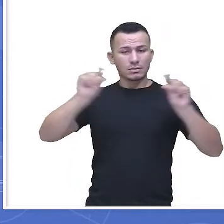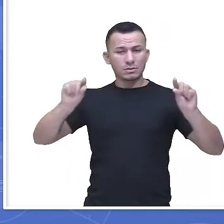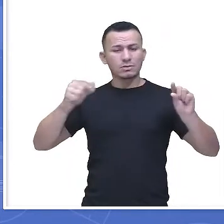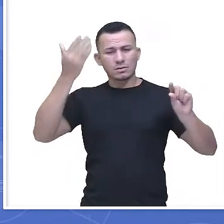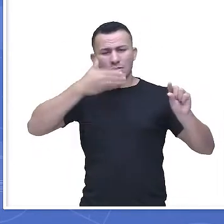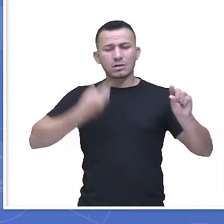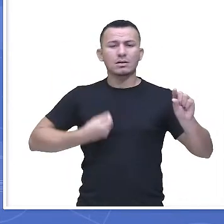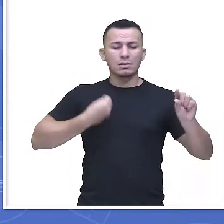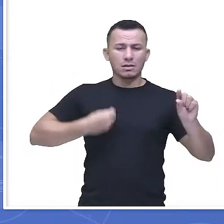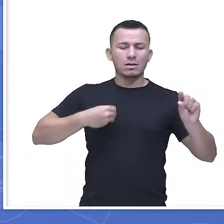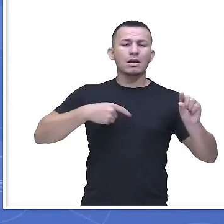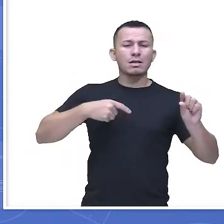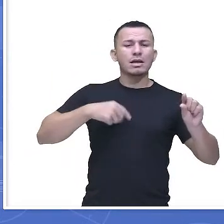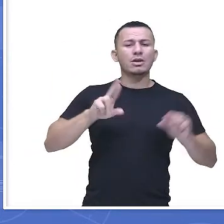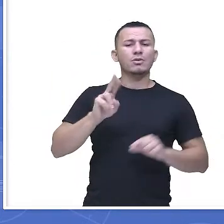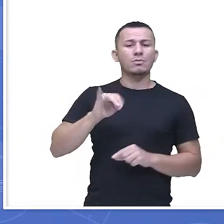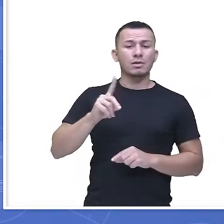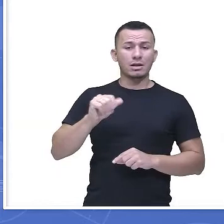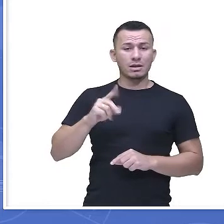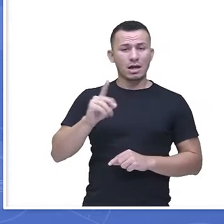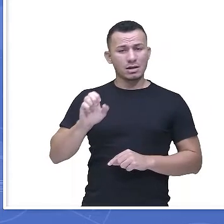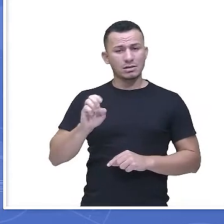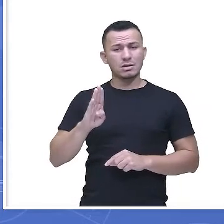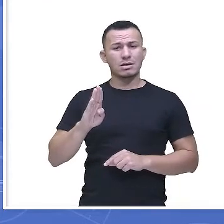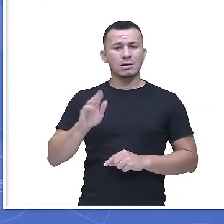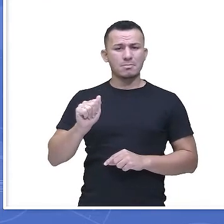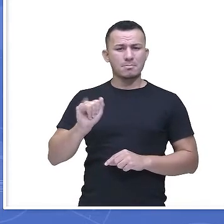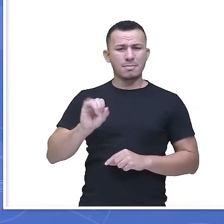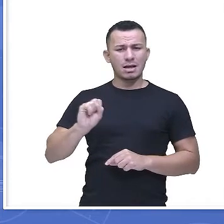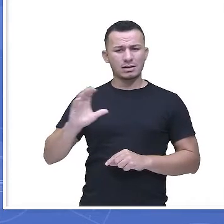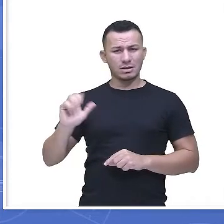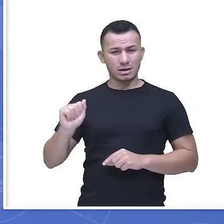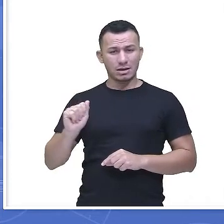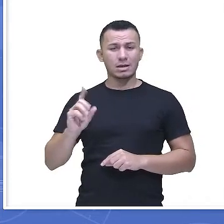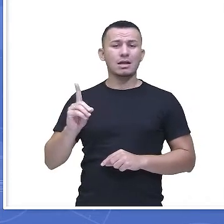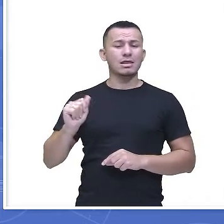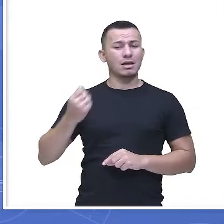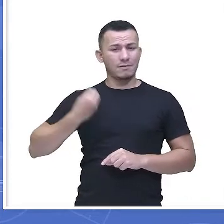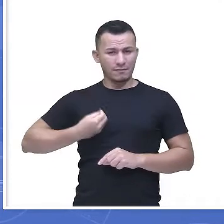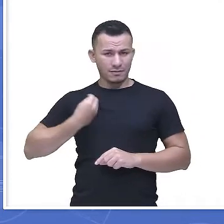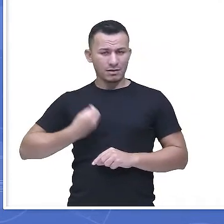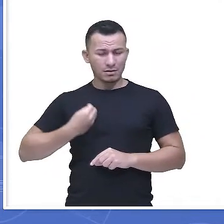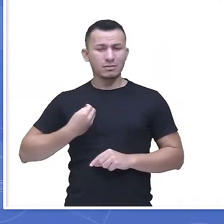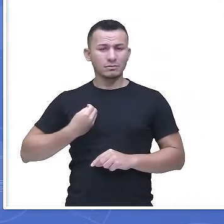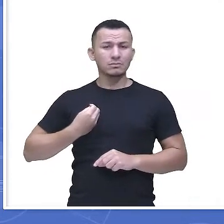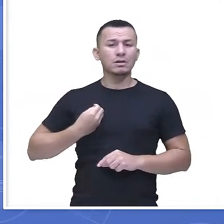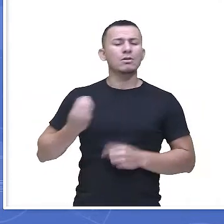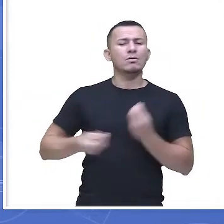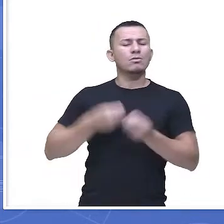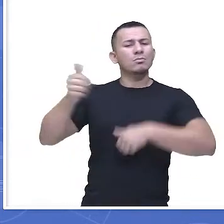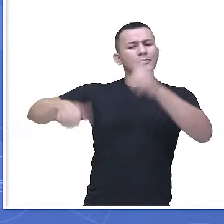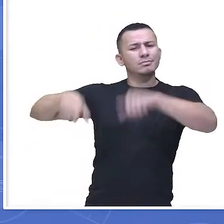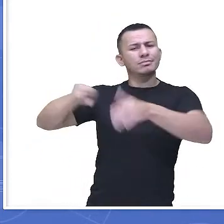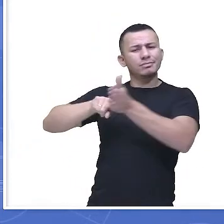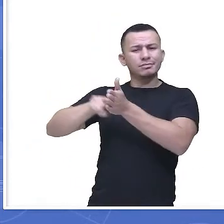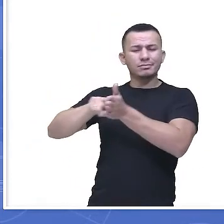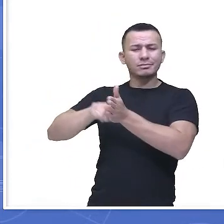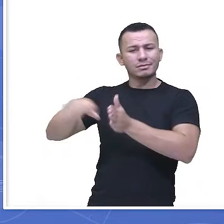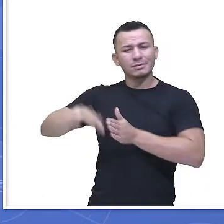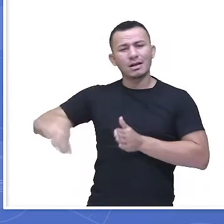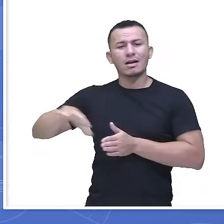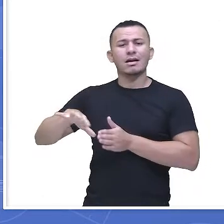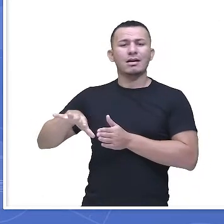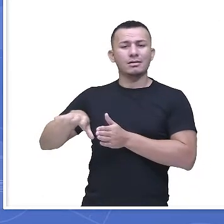unidade básica da vida. E isso só foi capaz de ser analisado por pesquisas e